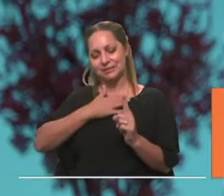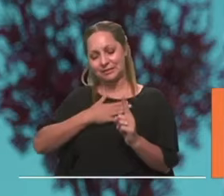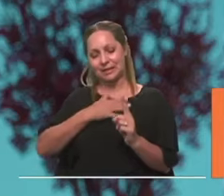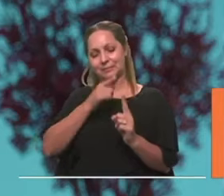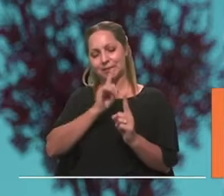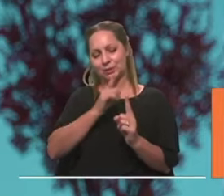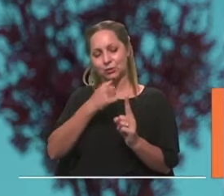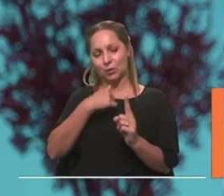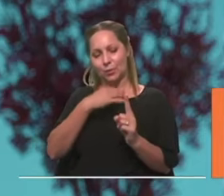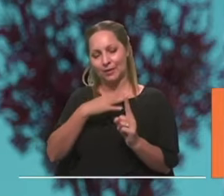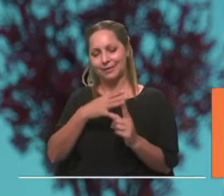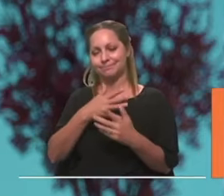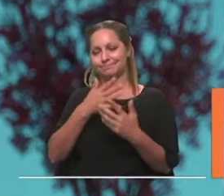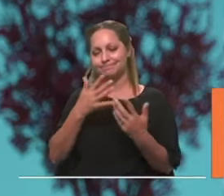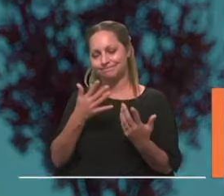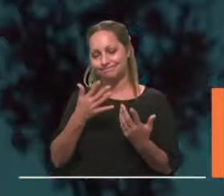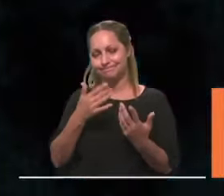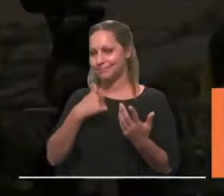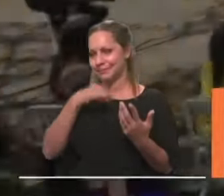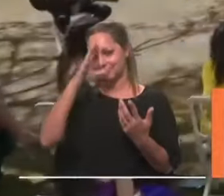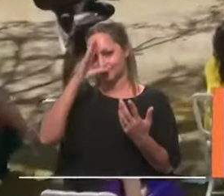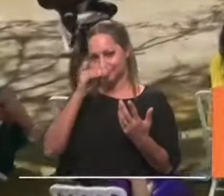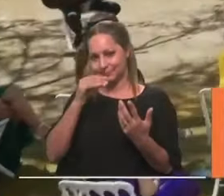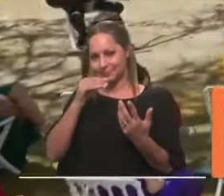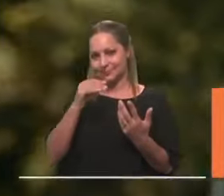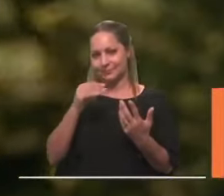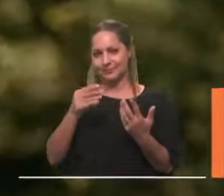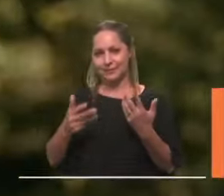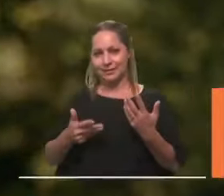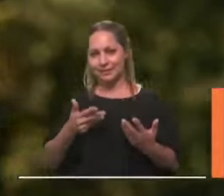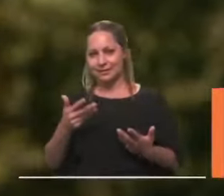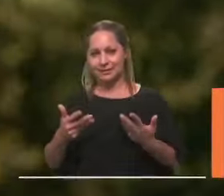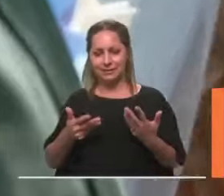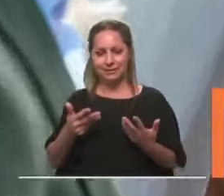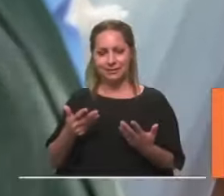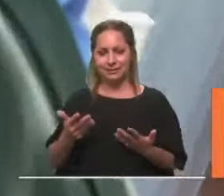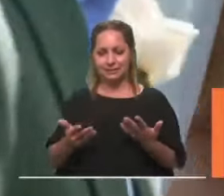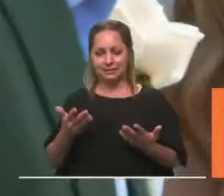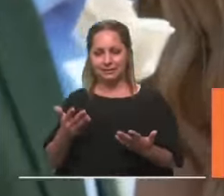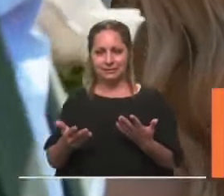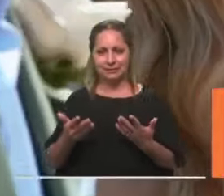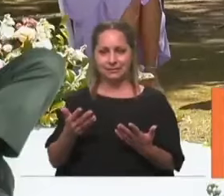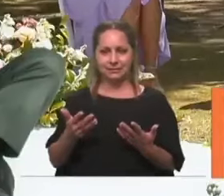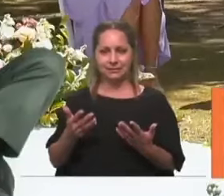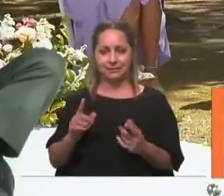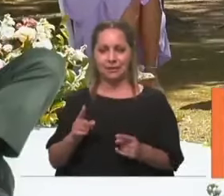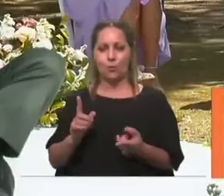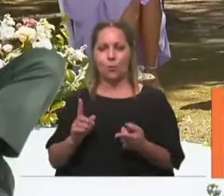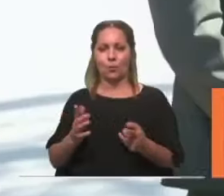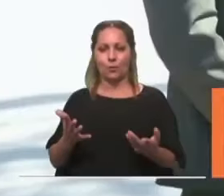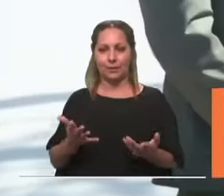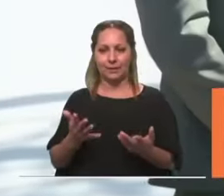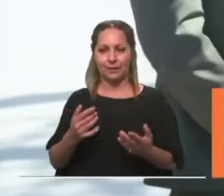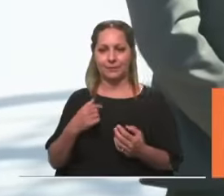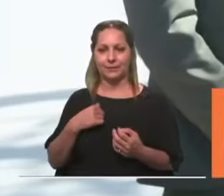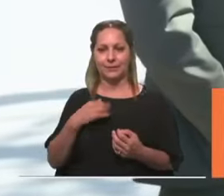sei se é isto que eu pretendo, e acabou de ficar ali um impasse de o que é que será e também